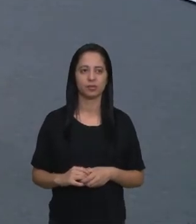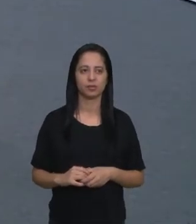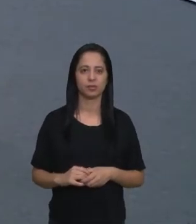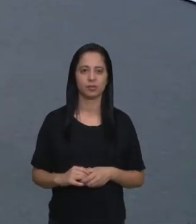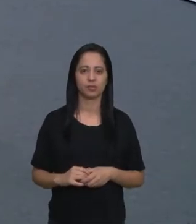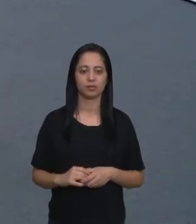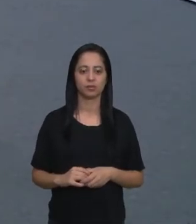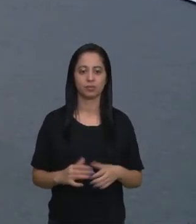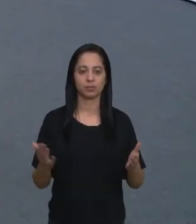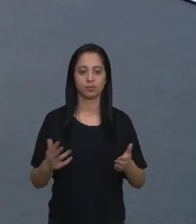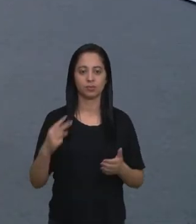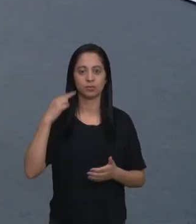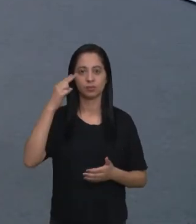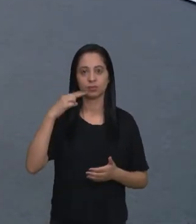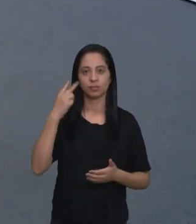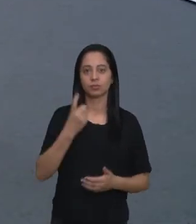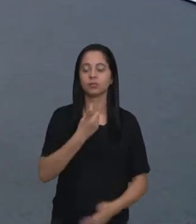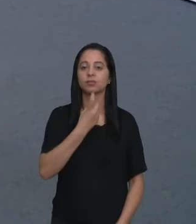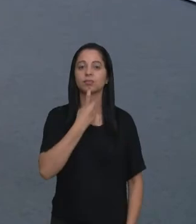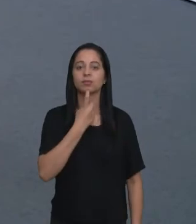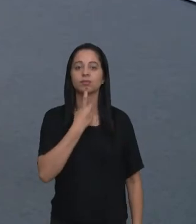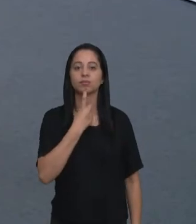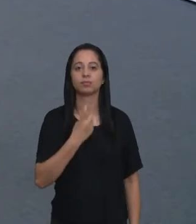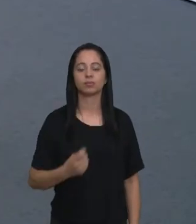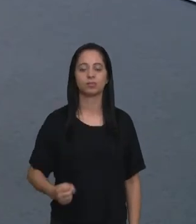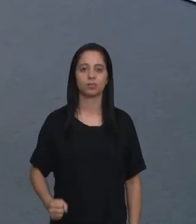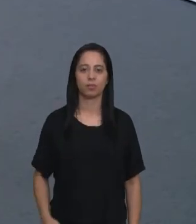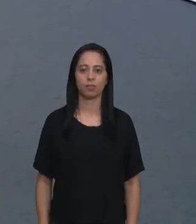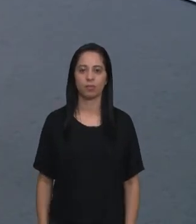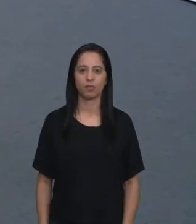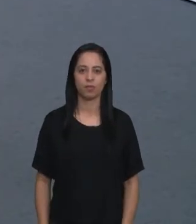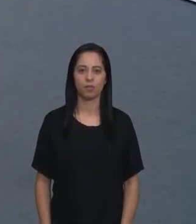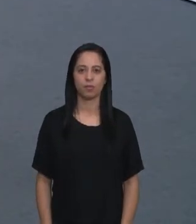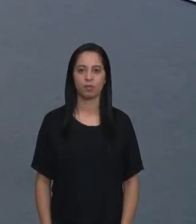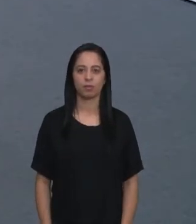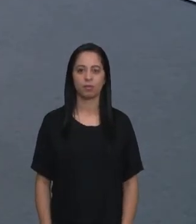Com a palavra, o vereador Juvenil Silvério.